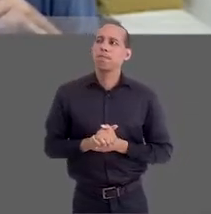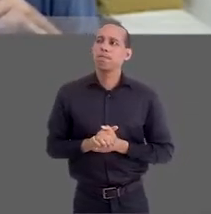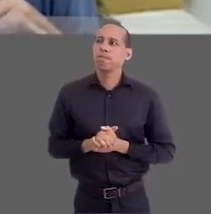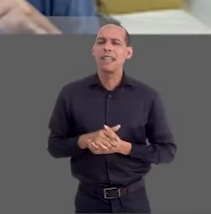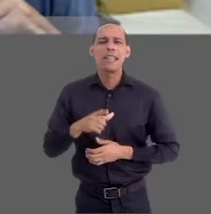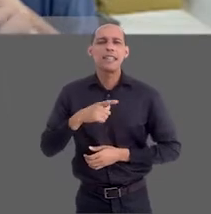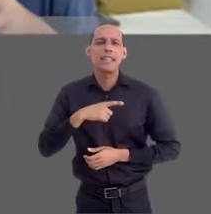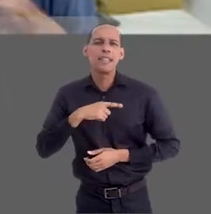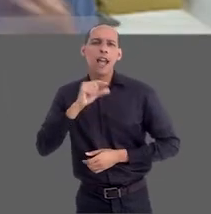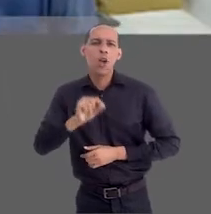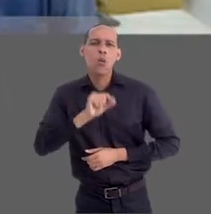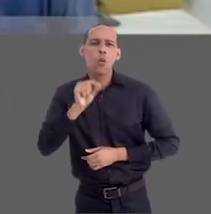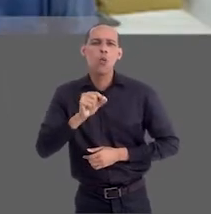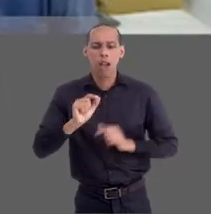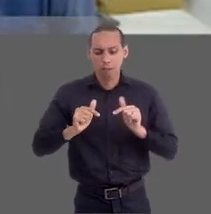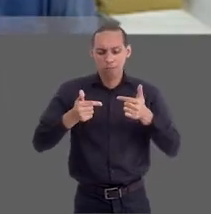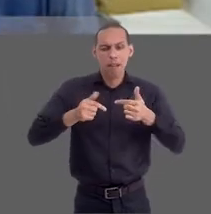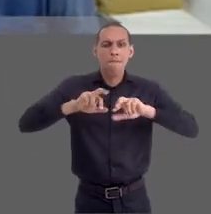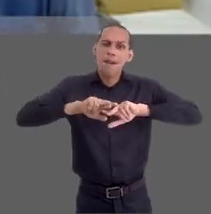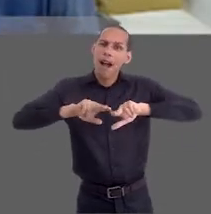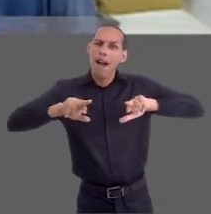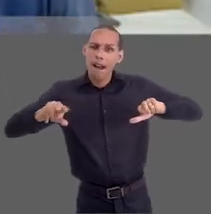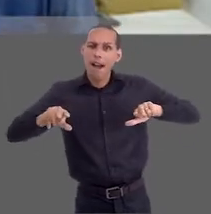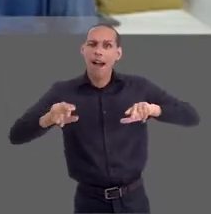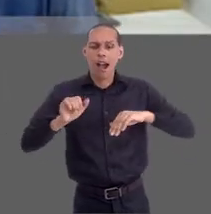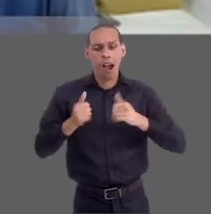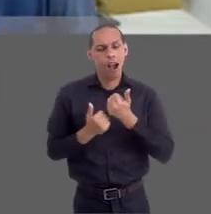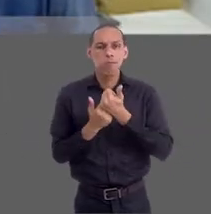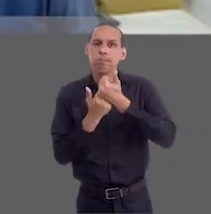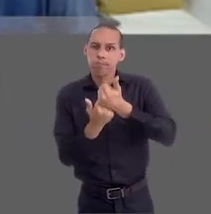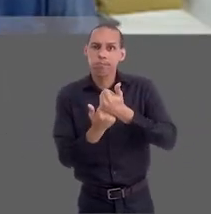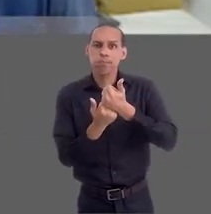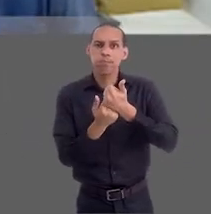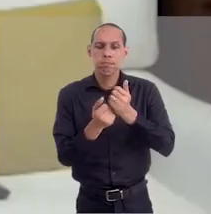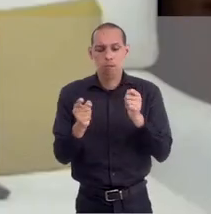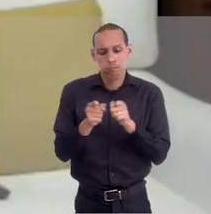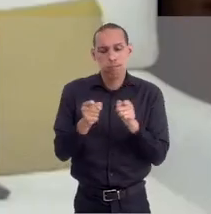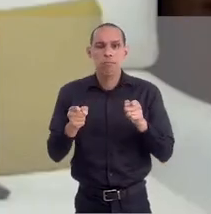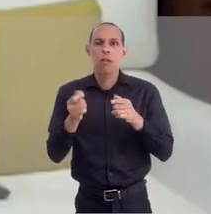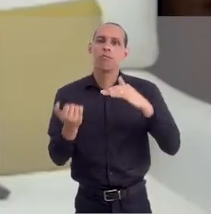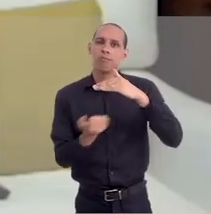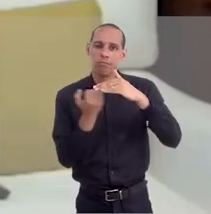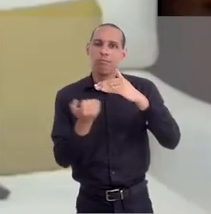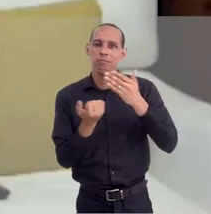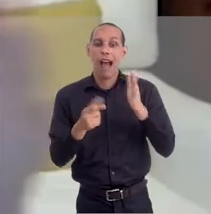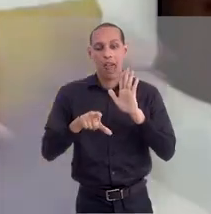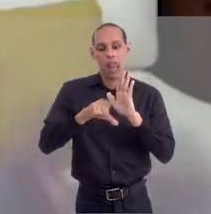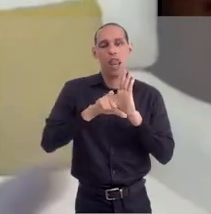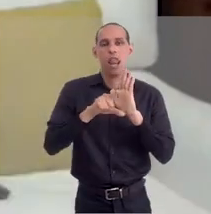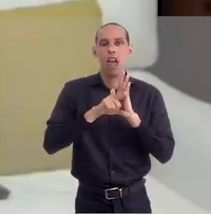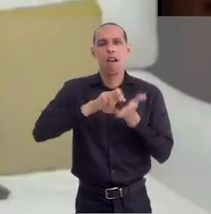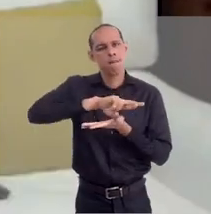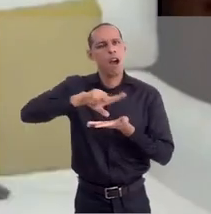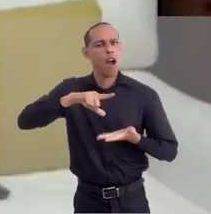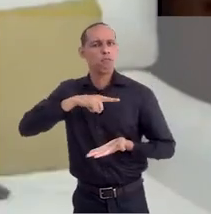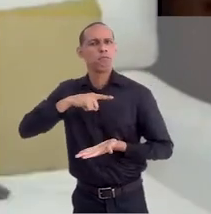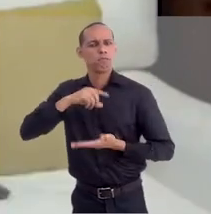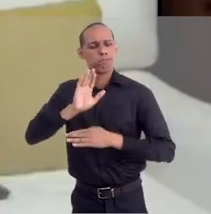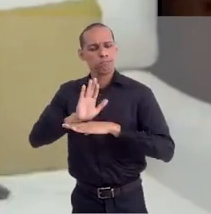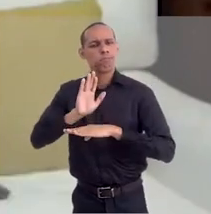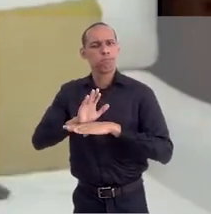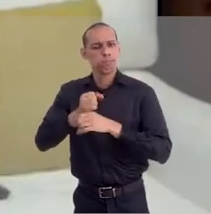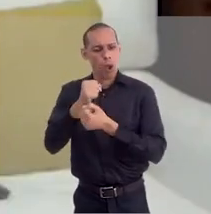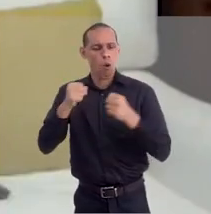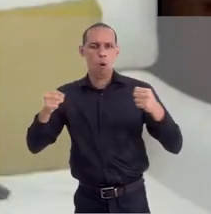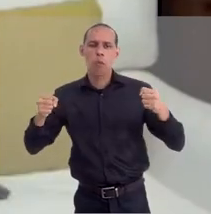toda a razão, é que existe um conjunto muito grande de iniciativas destinadas a apoiar as micro e pequenas empresas. Né? O arcabouço legislativo é muito